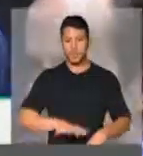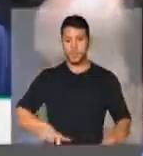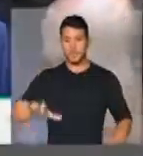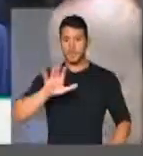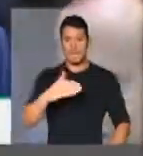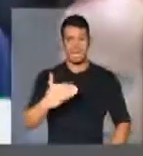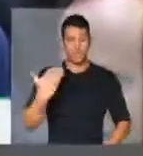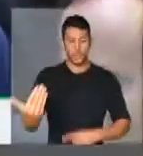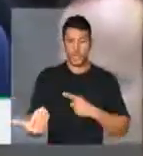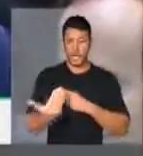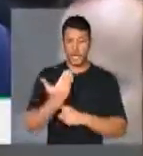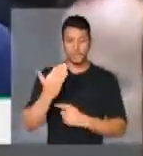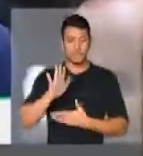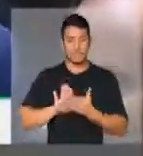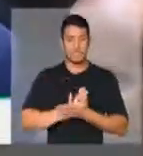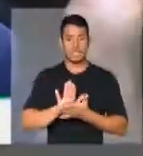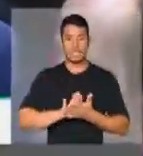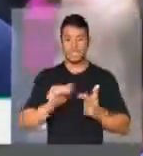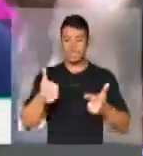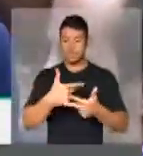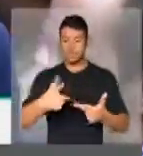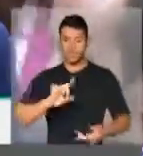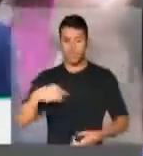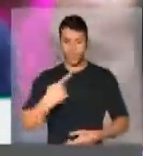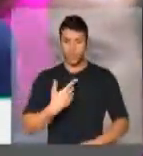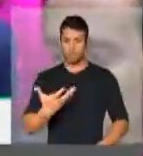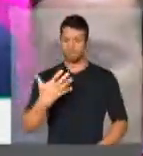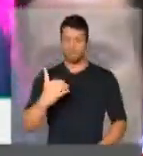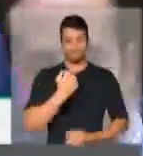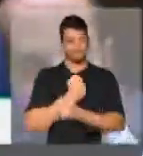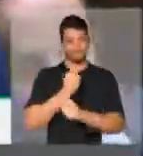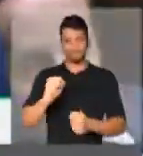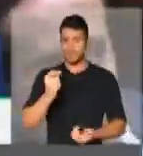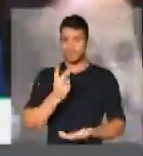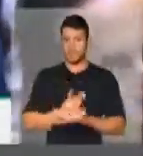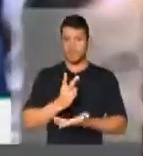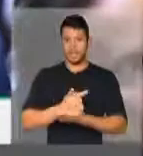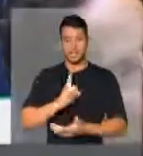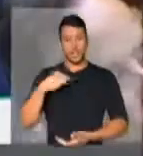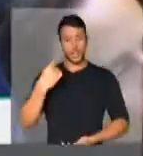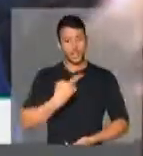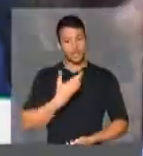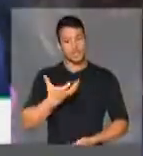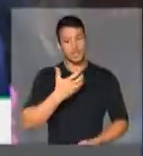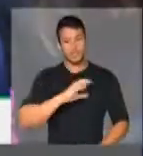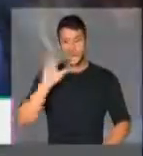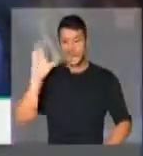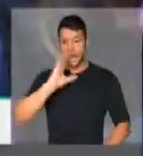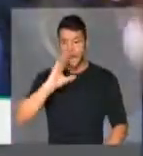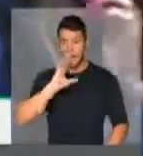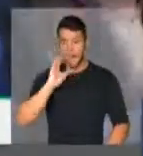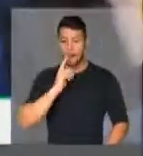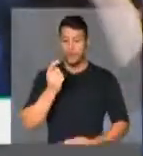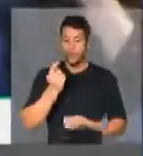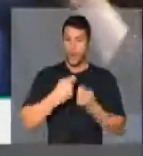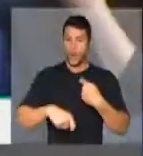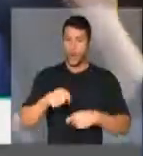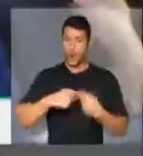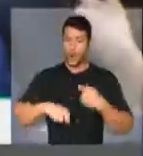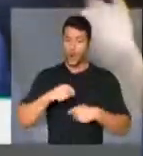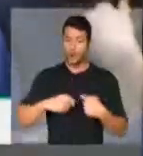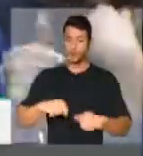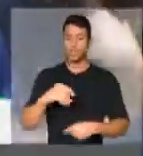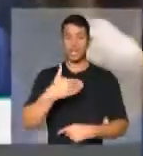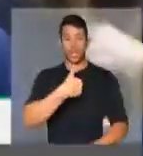estão contribuindo para o que a gente quer do Brasil. Não tem sentido a manutenção disso. A gente está dando agilidade, está dando a possibilidade de economia para o